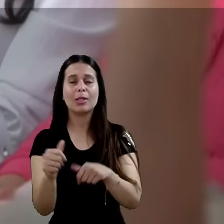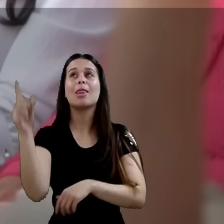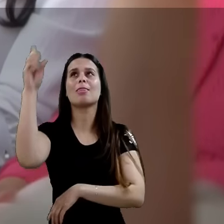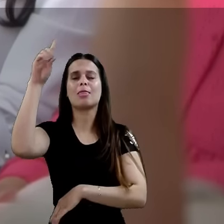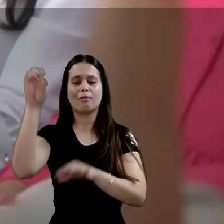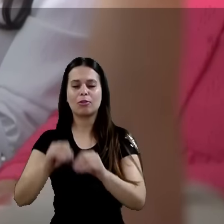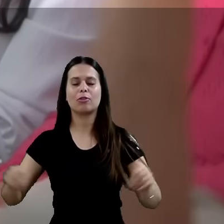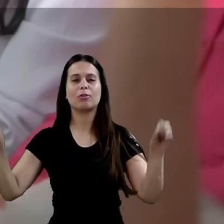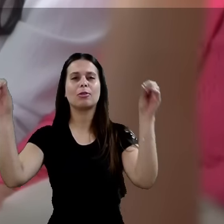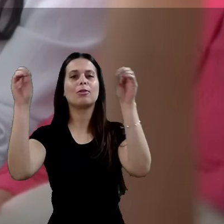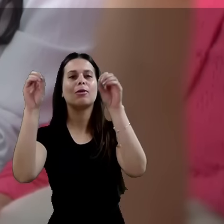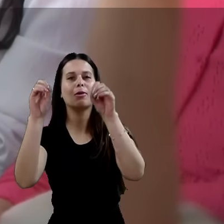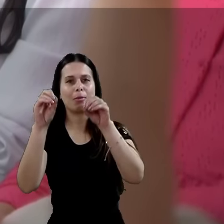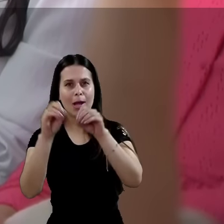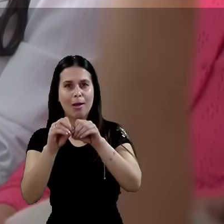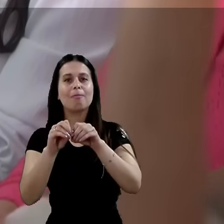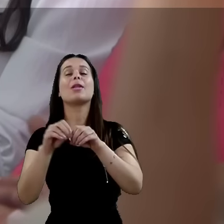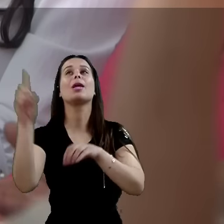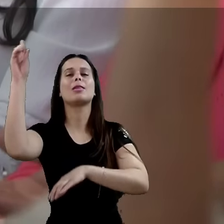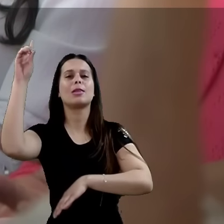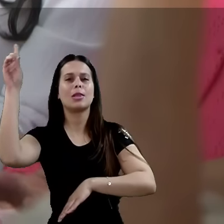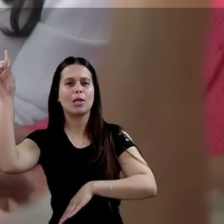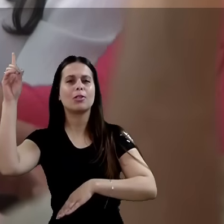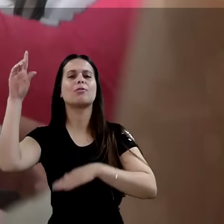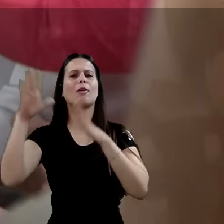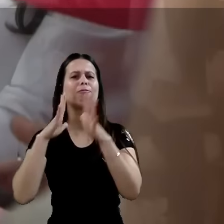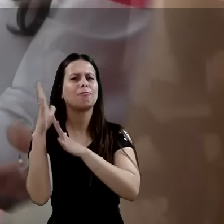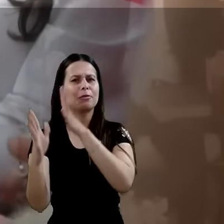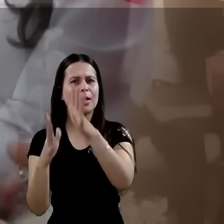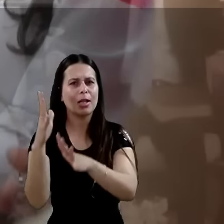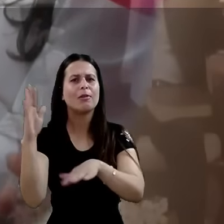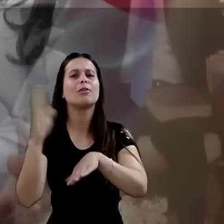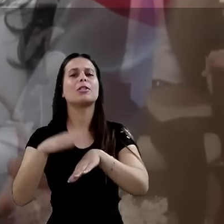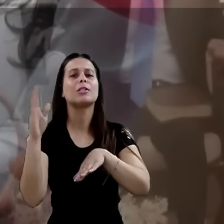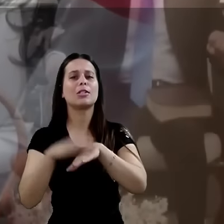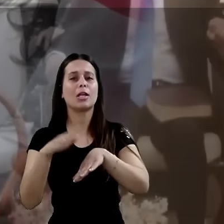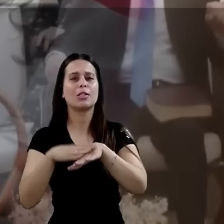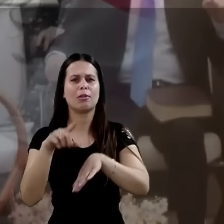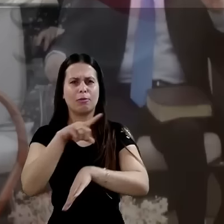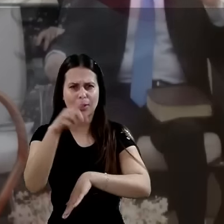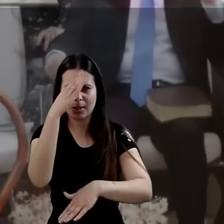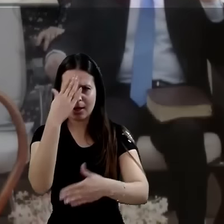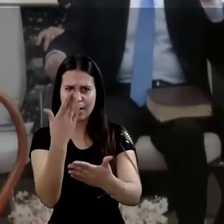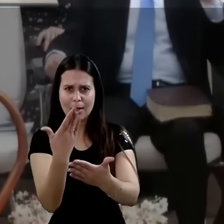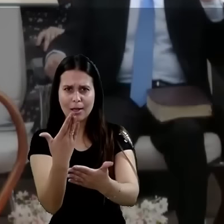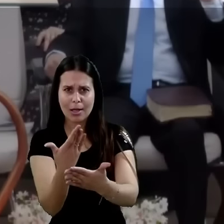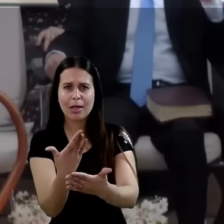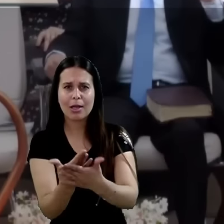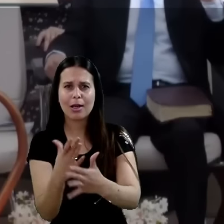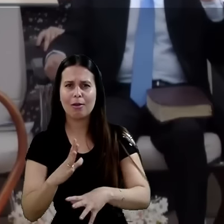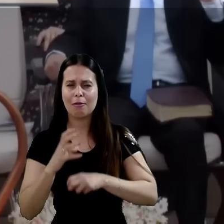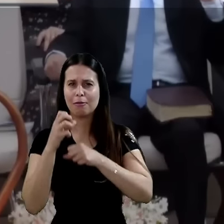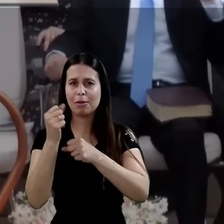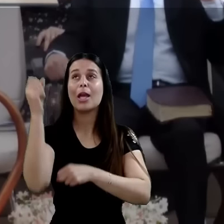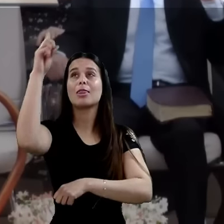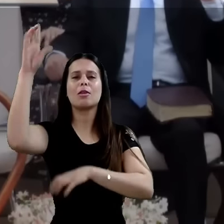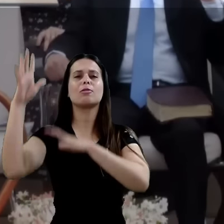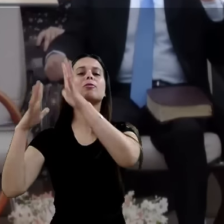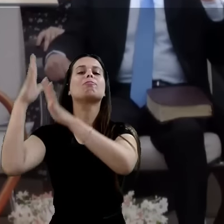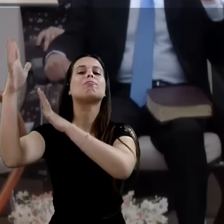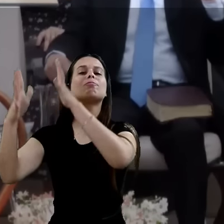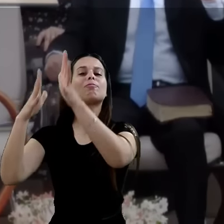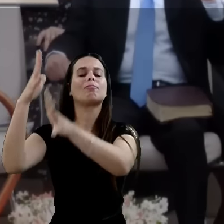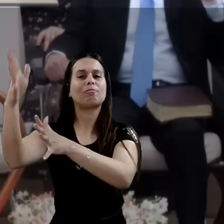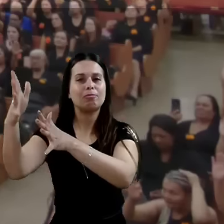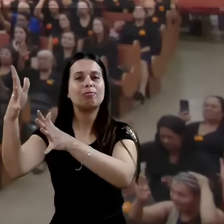palavra vai se cumprir Quem tem ouvidos ouça o que o espírito Diz à igreja Deus tá falando aqui